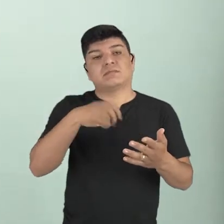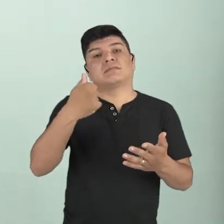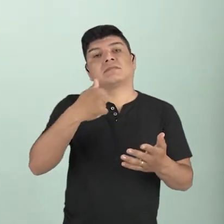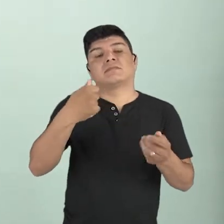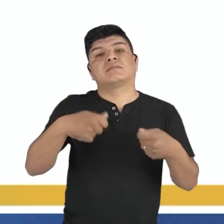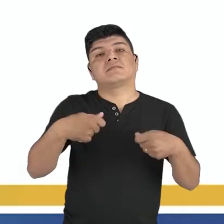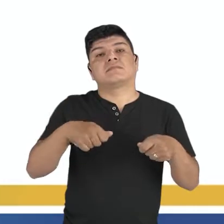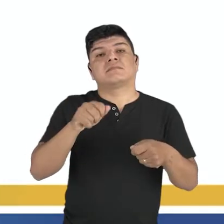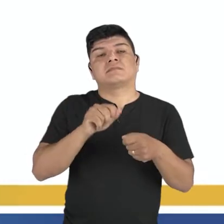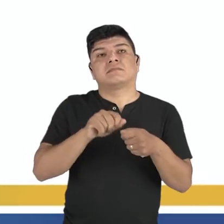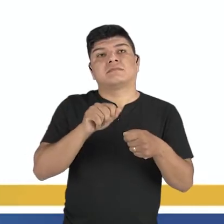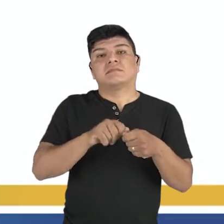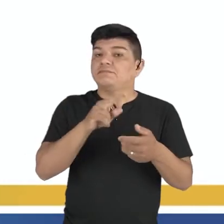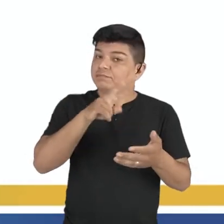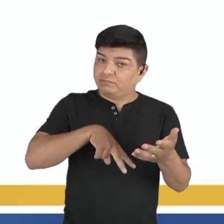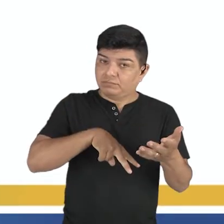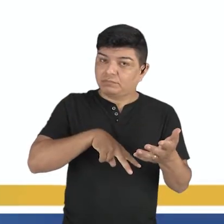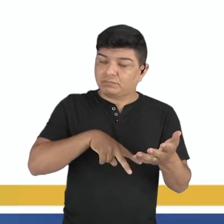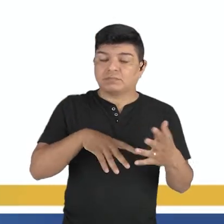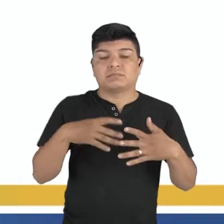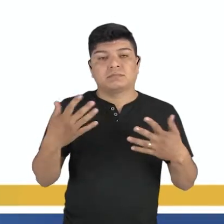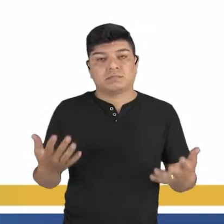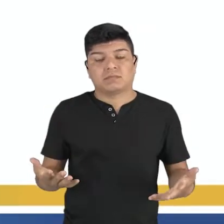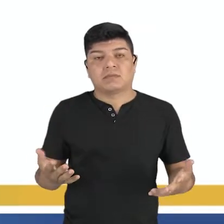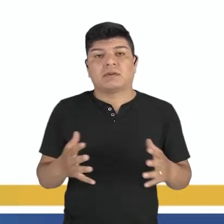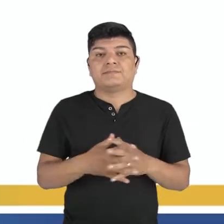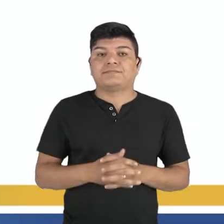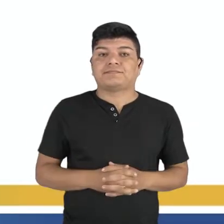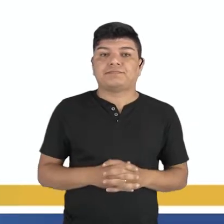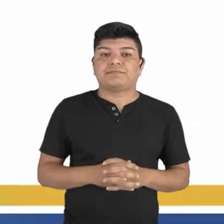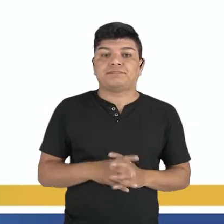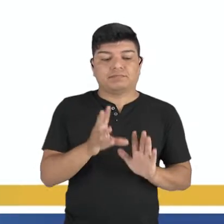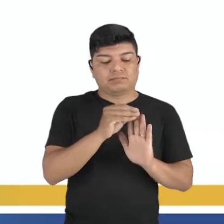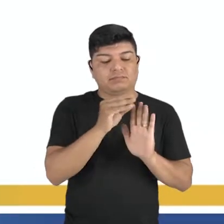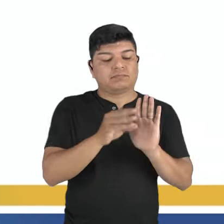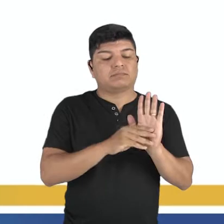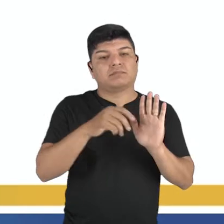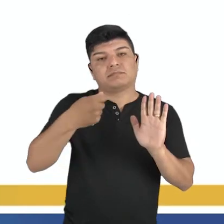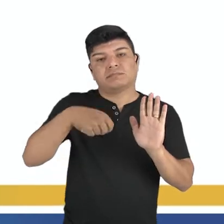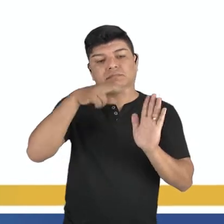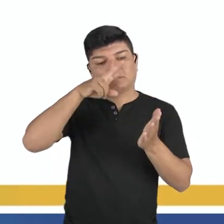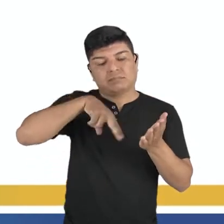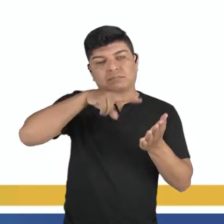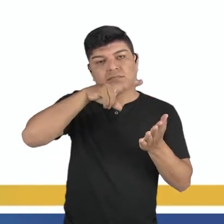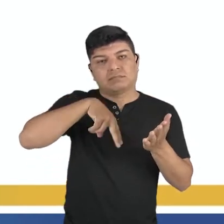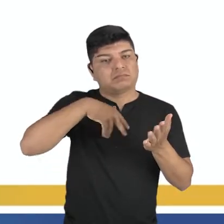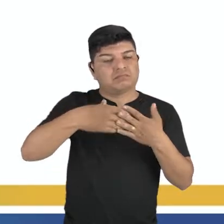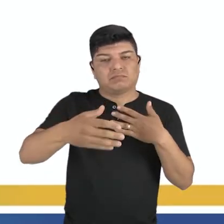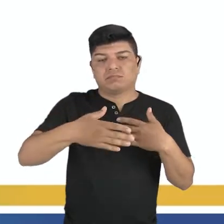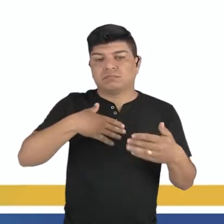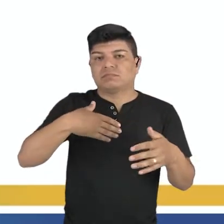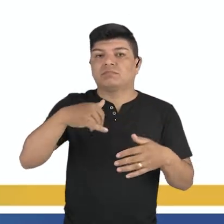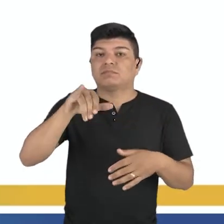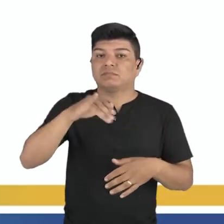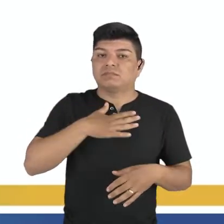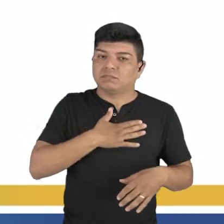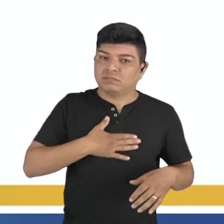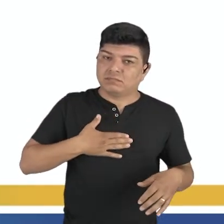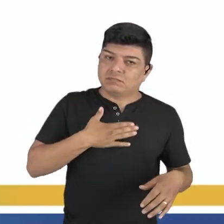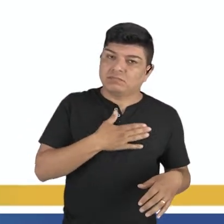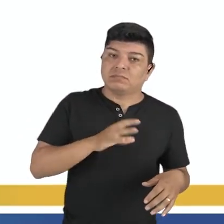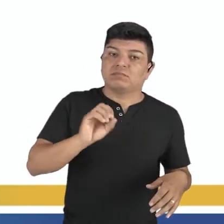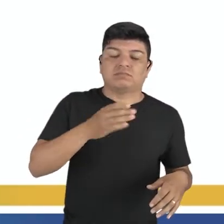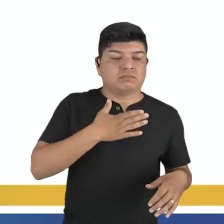que você deve fazer? Ler. Então, para esse conteúdo, você tem que ler. Independente que você goste, independente que